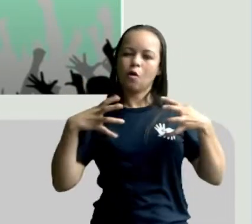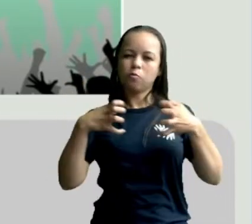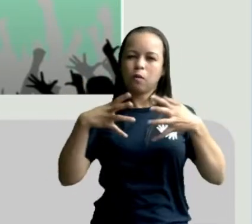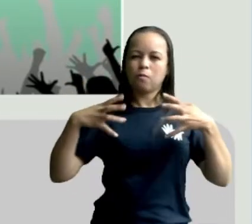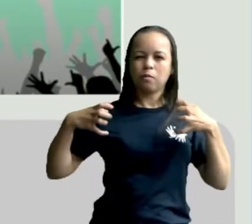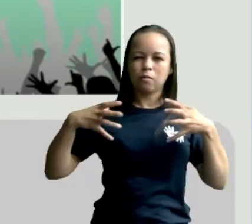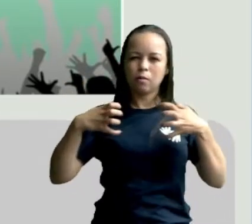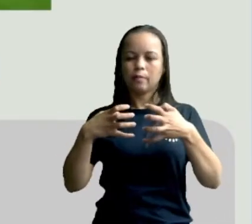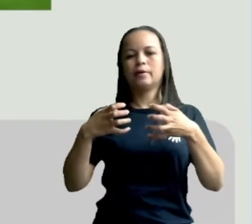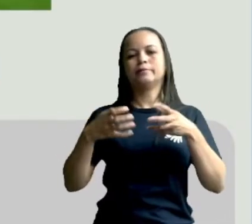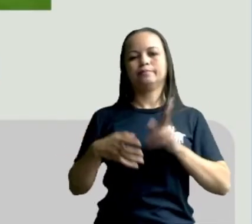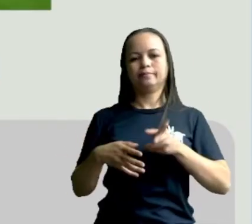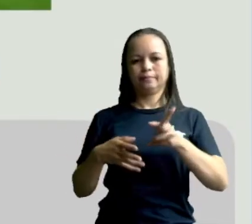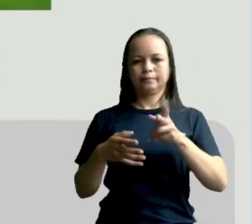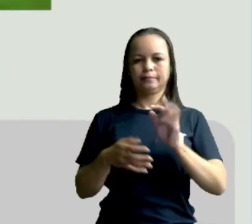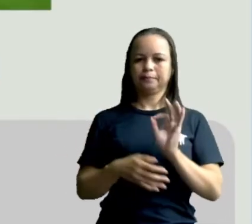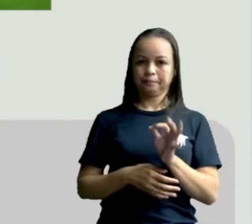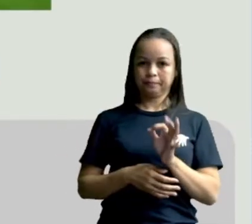conflito, certo?